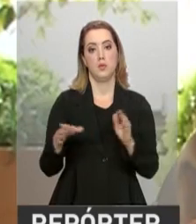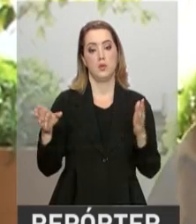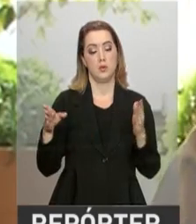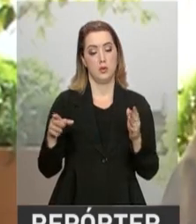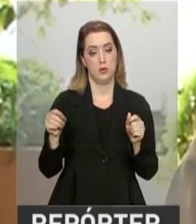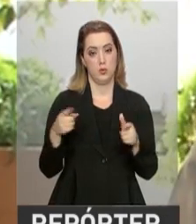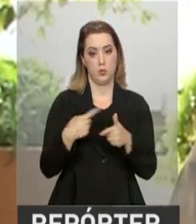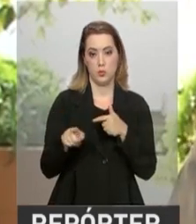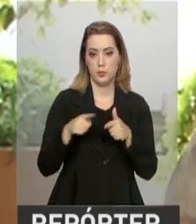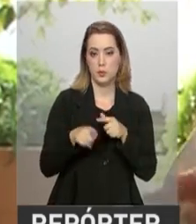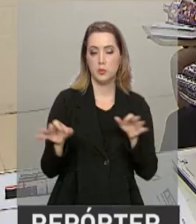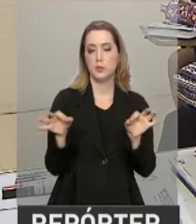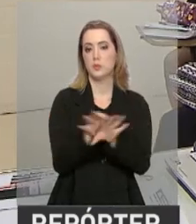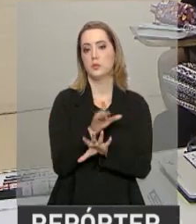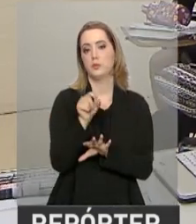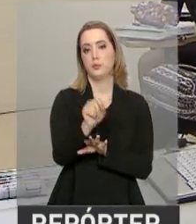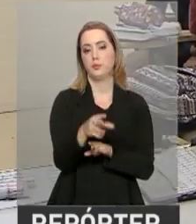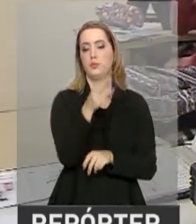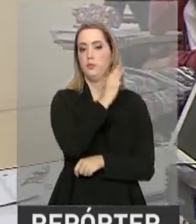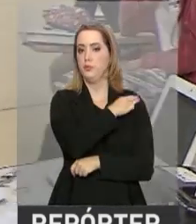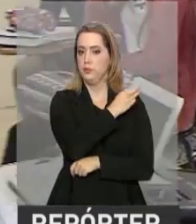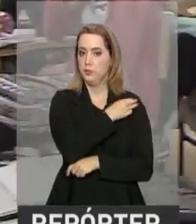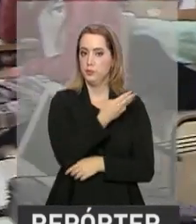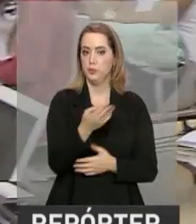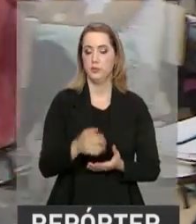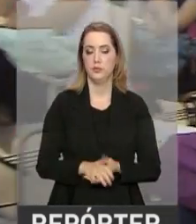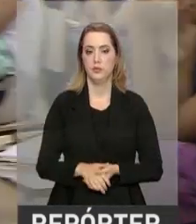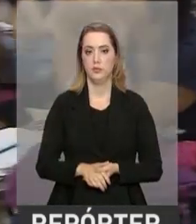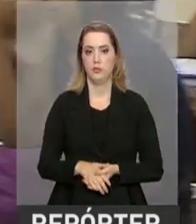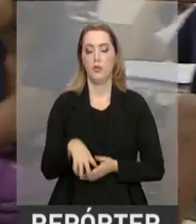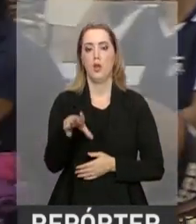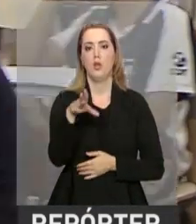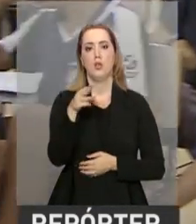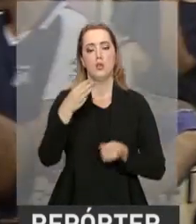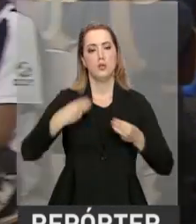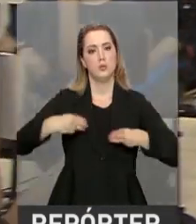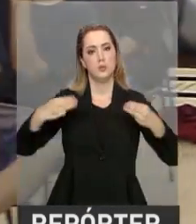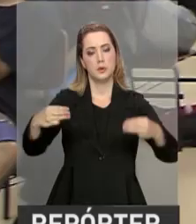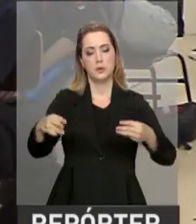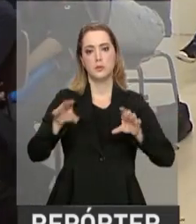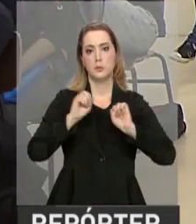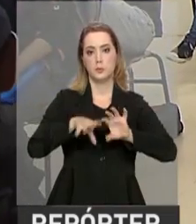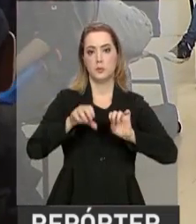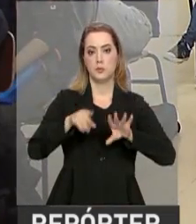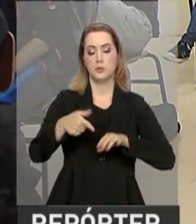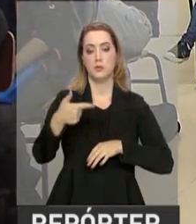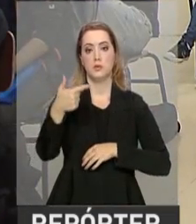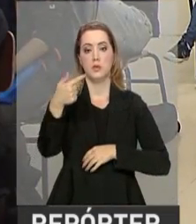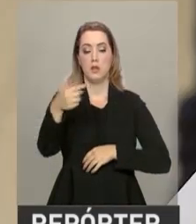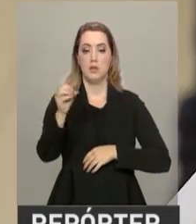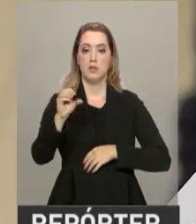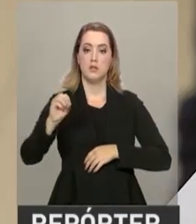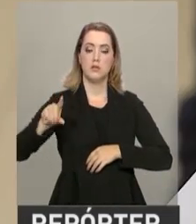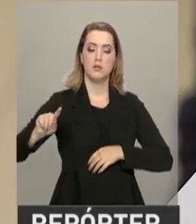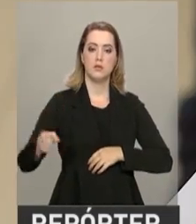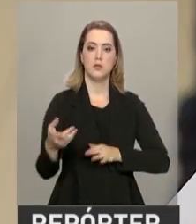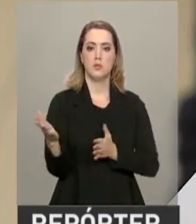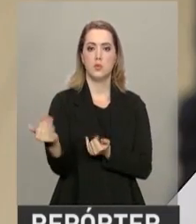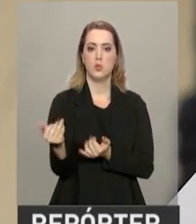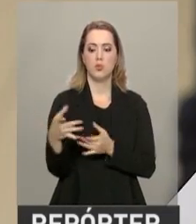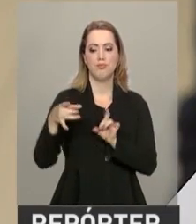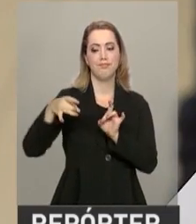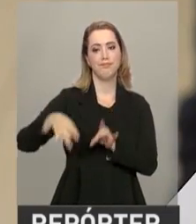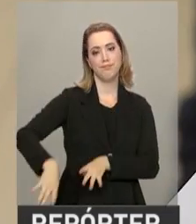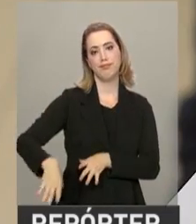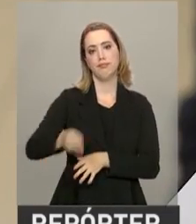lacunas do próprio ensino médio dados do Ministério da Educação apontam que em média 700.000 jovens abandonam